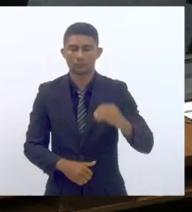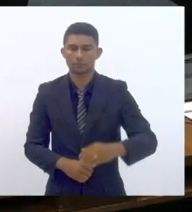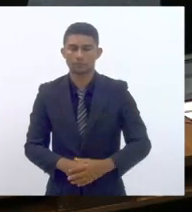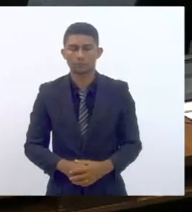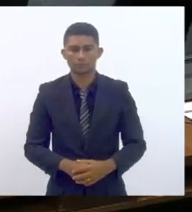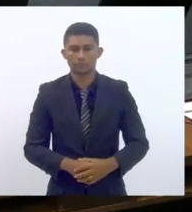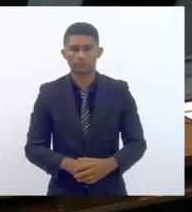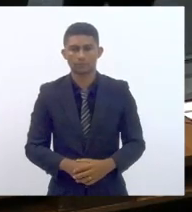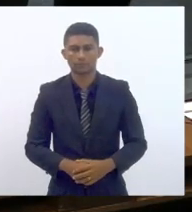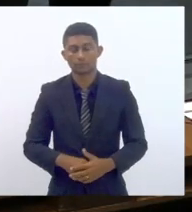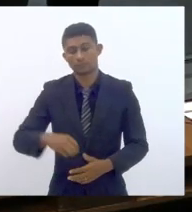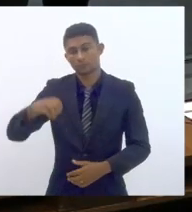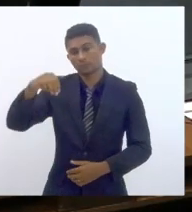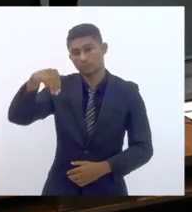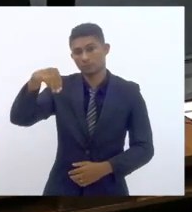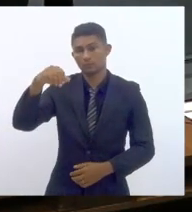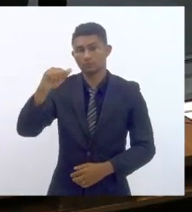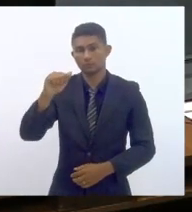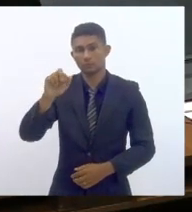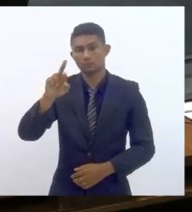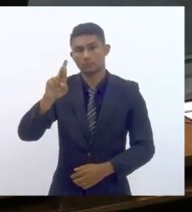Deputado Marcos Miller.